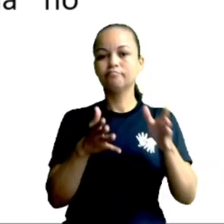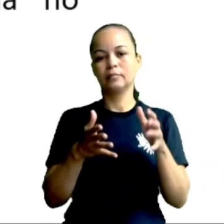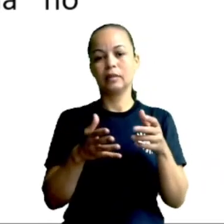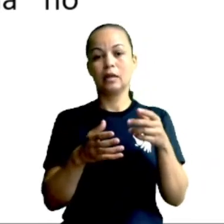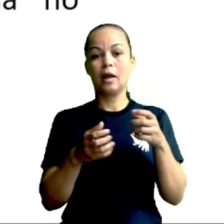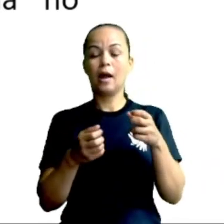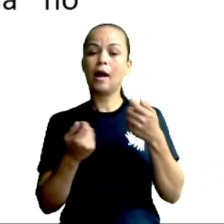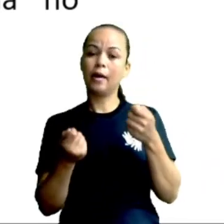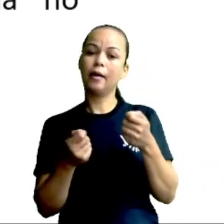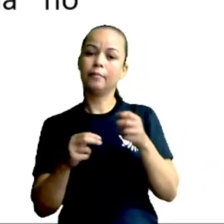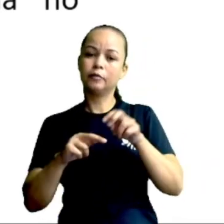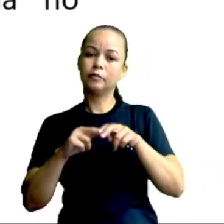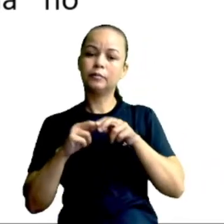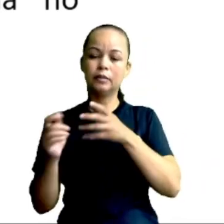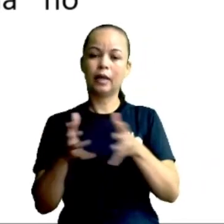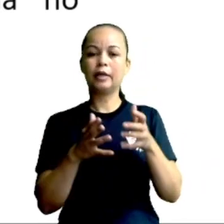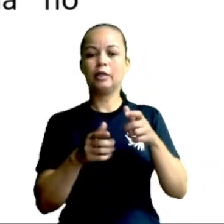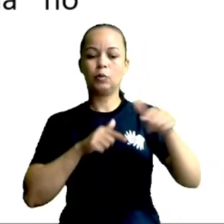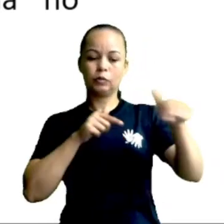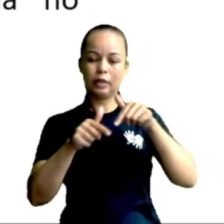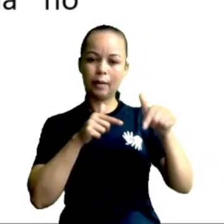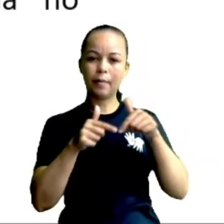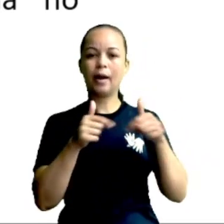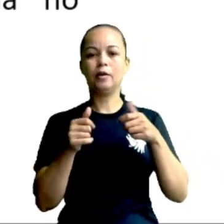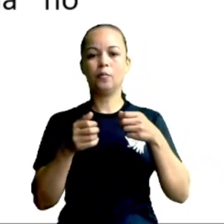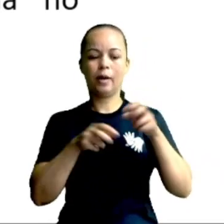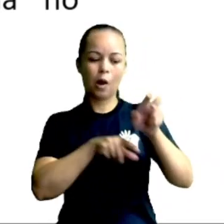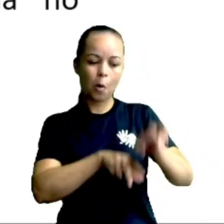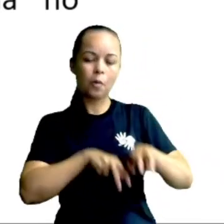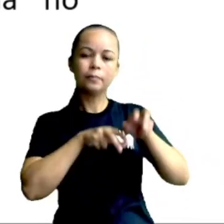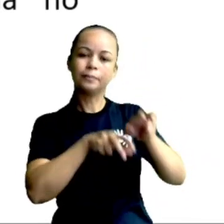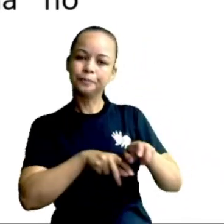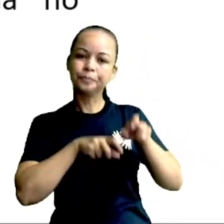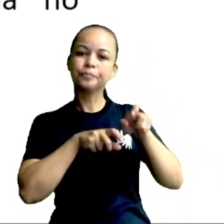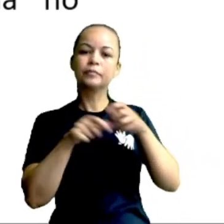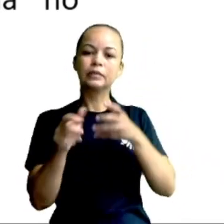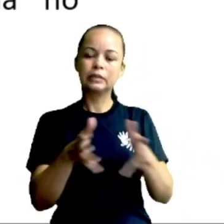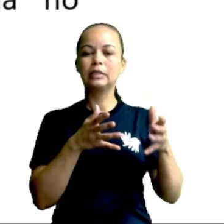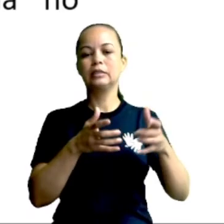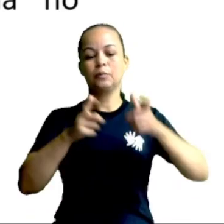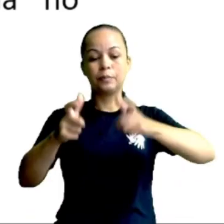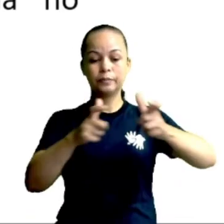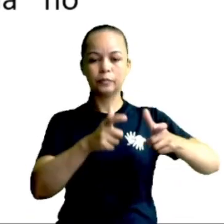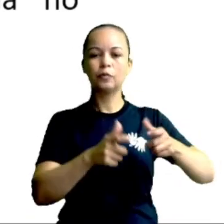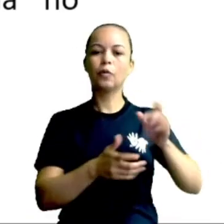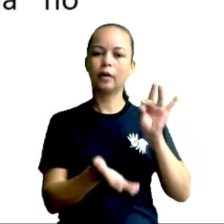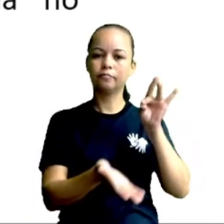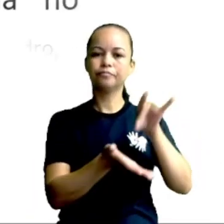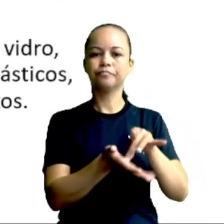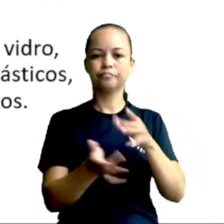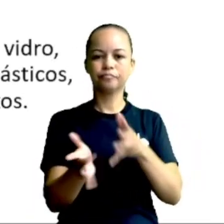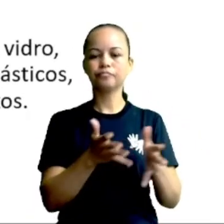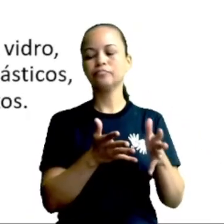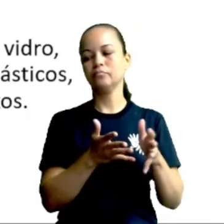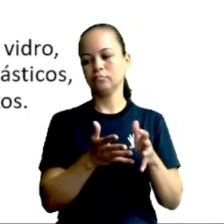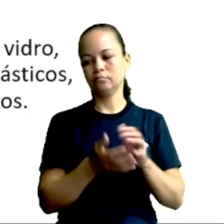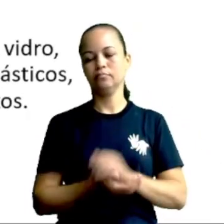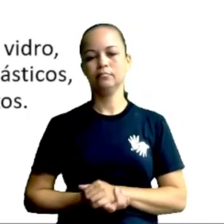ali seja suficiente para que a população rural se mantenha no local de origem, o